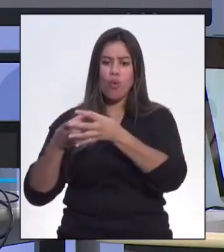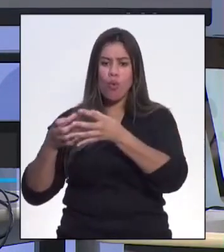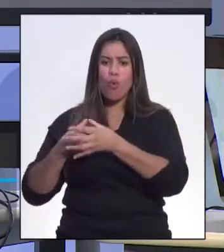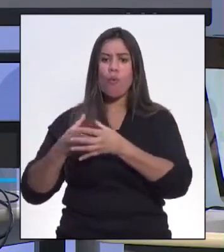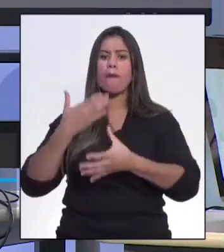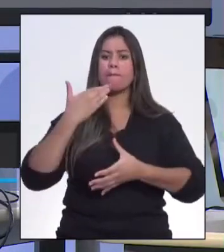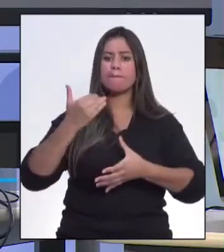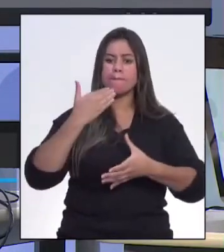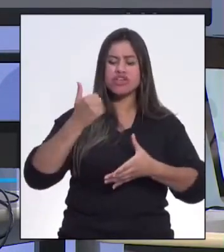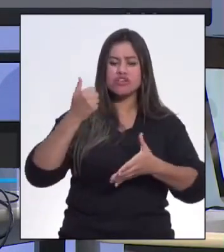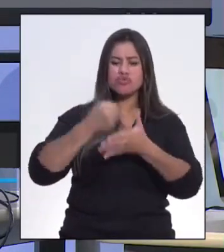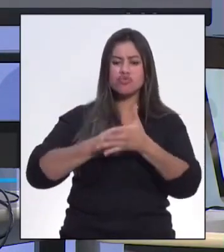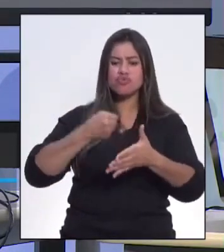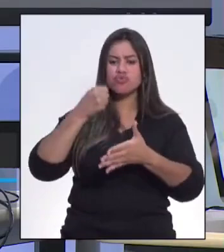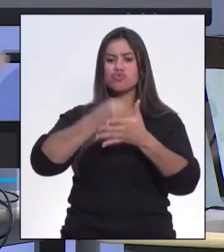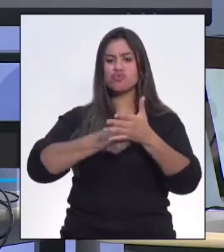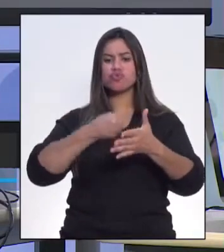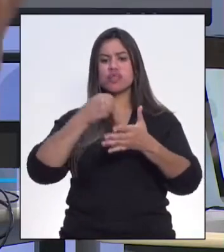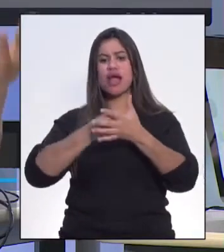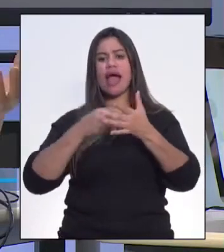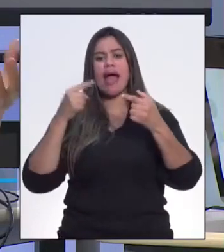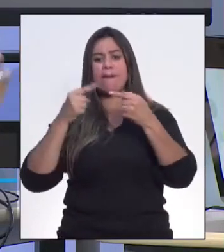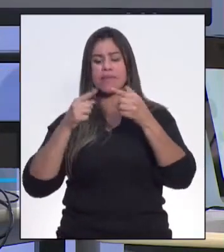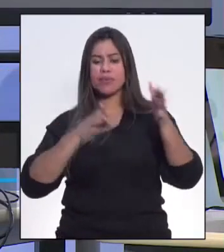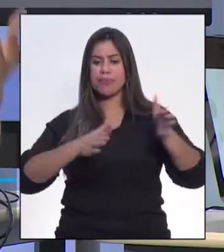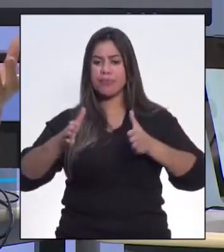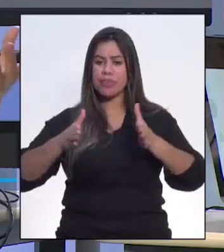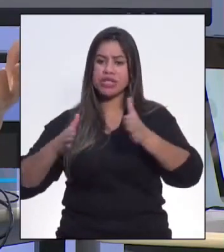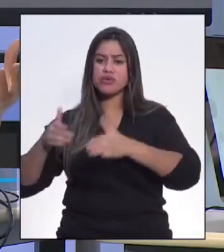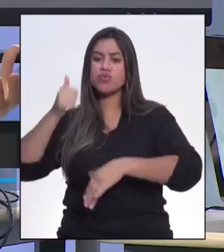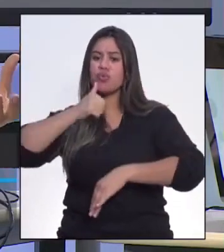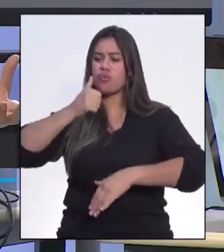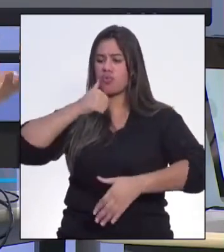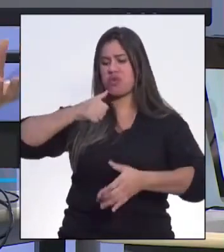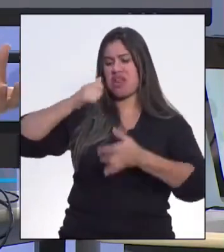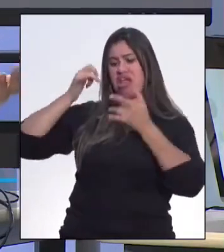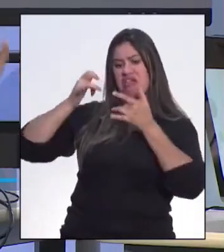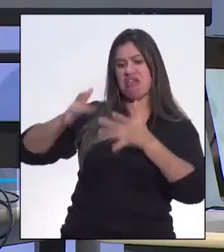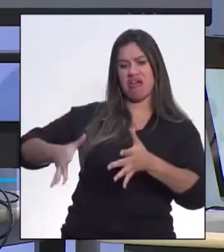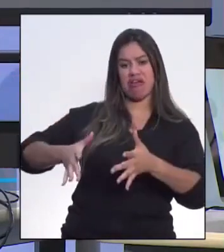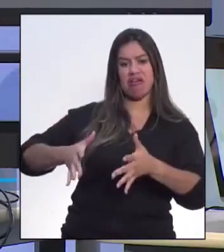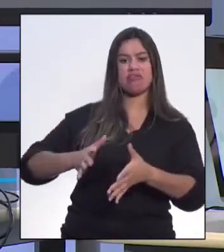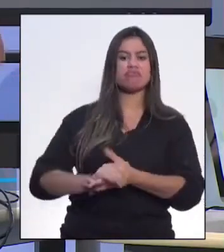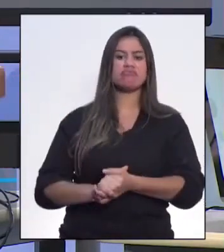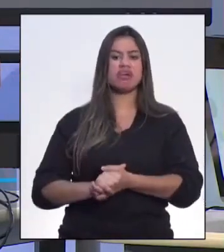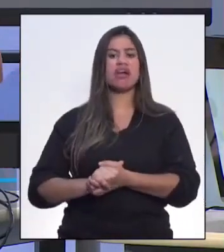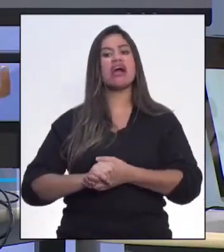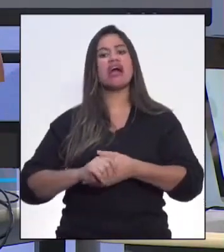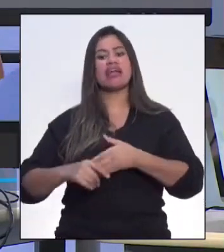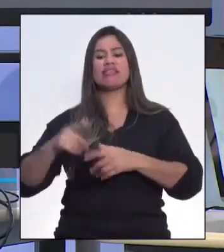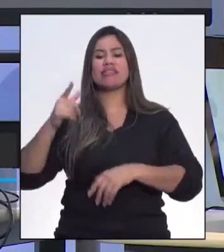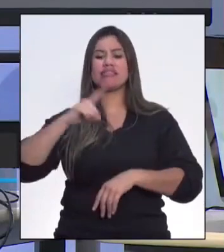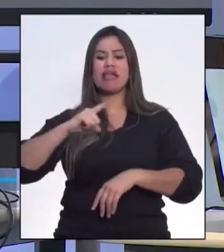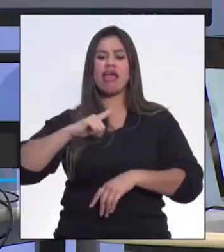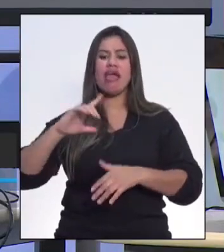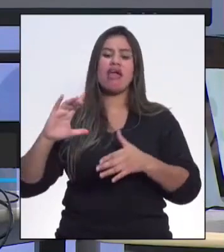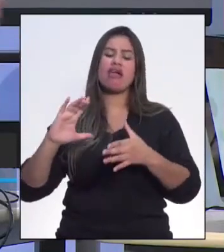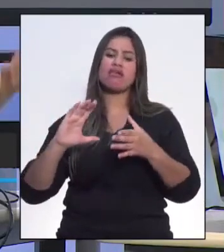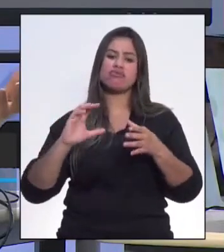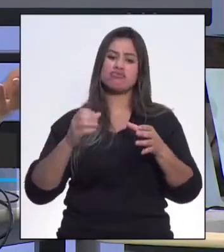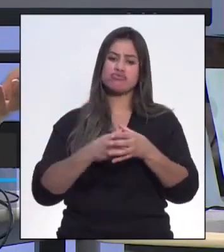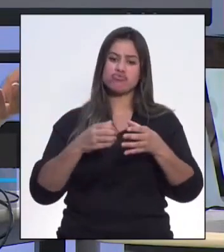cada período. Aquilo que a mulher está sendo excluída socialmente, existe uma organização